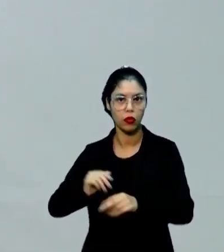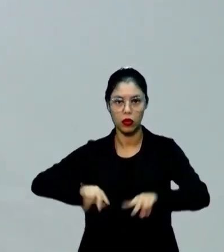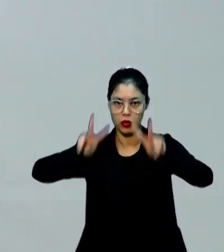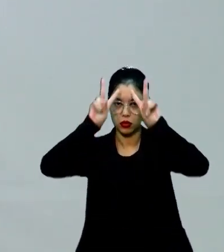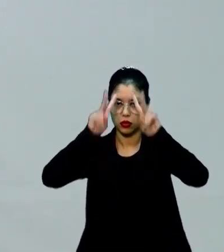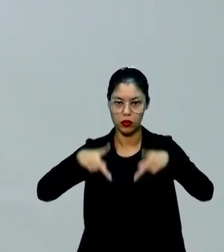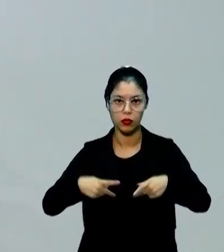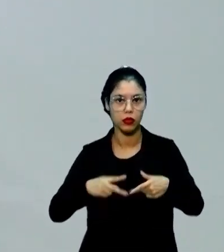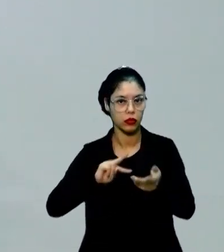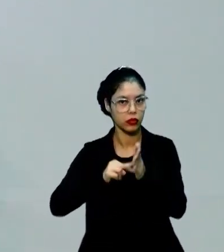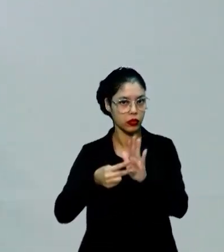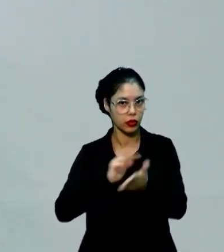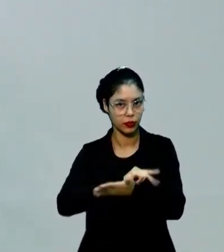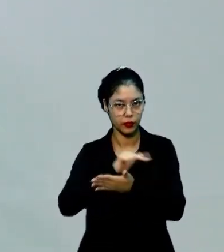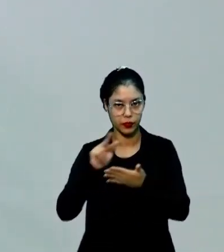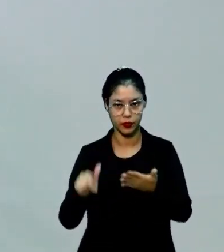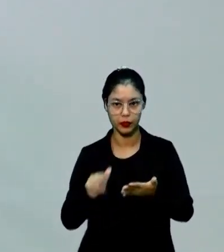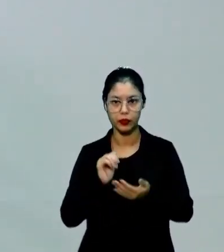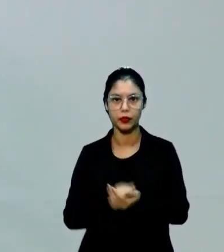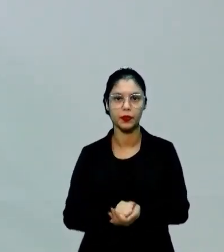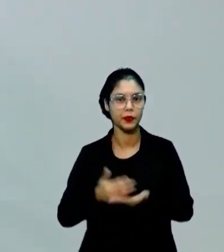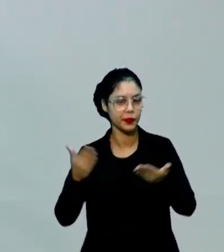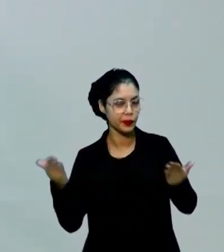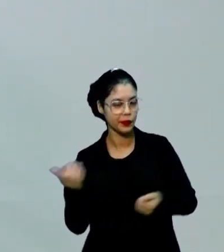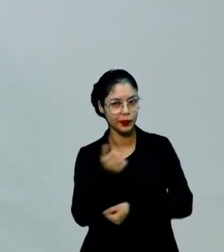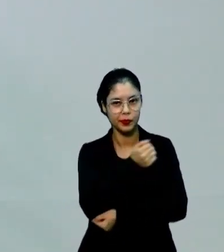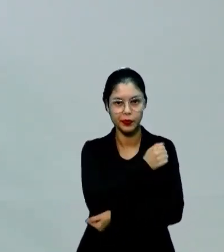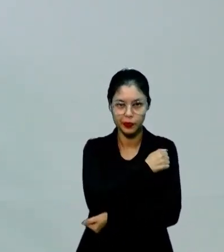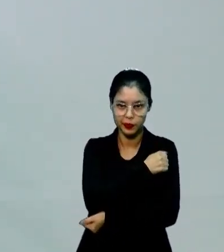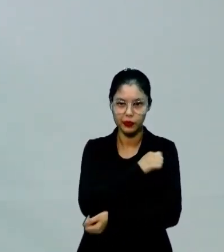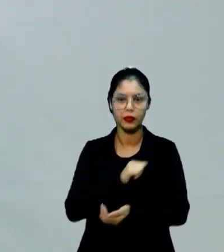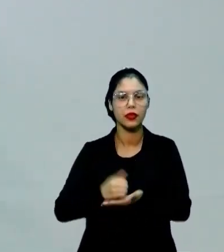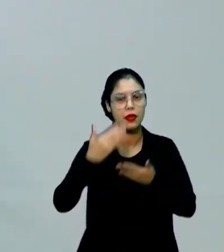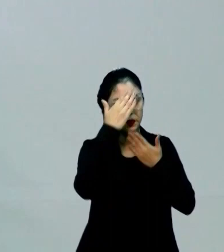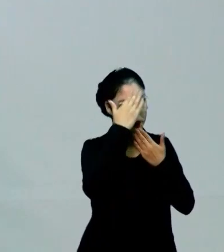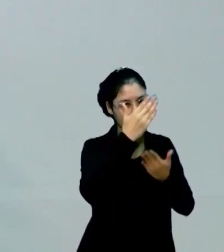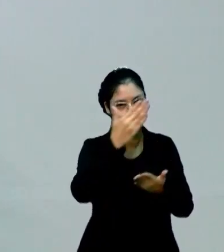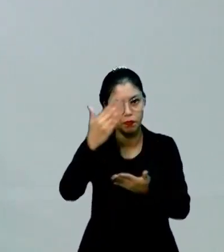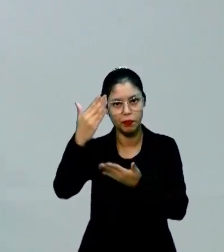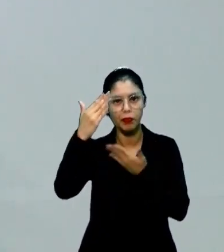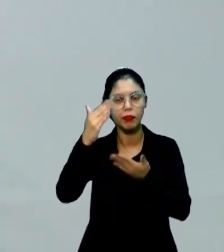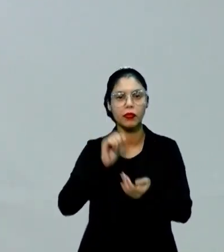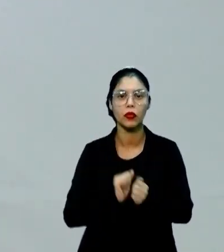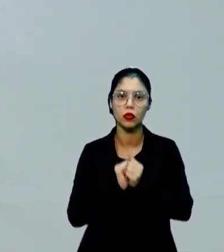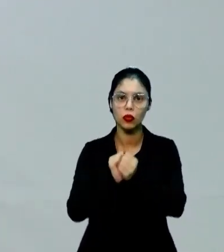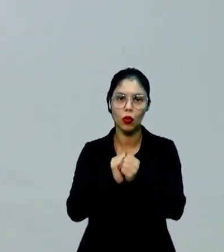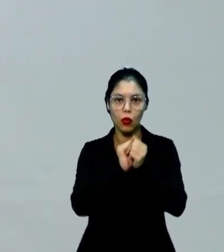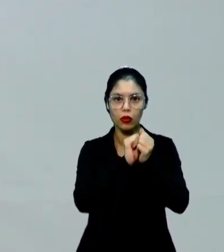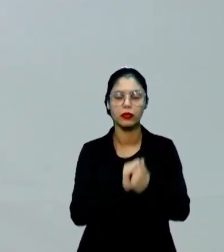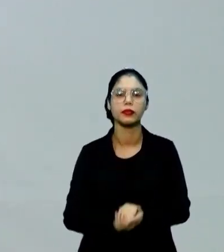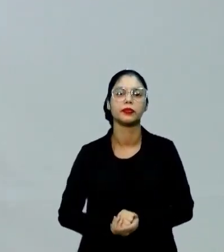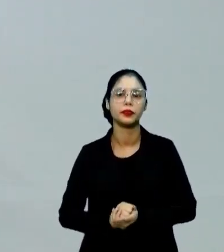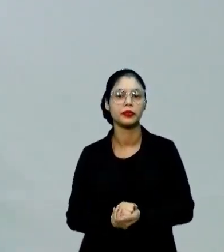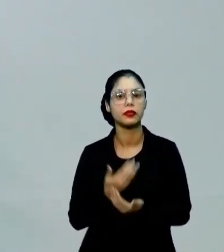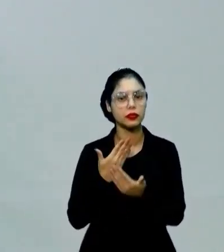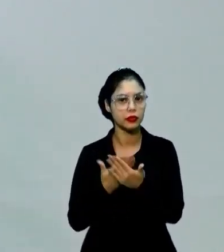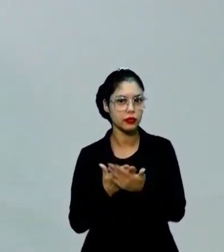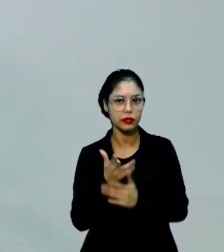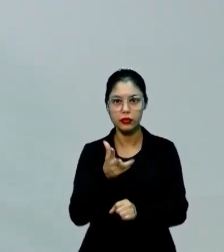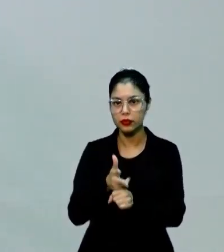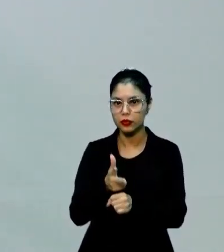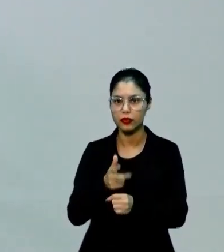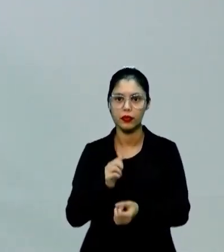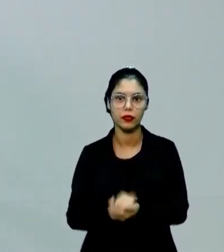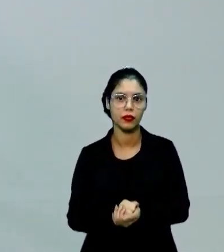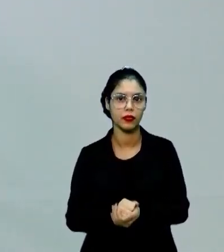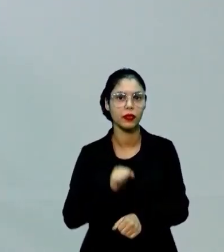dotada de significado. Prezados alunos e alunas, agradeço o fato de você ter acompanhado esta videoaula